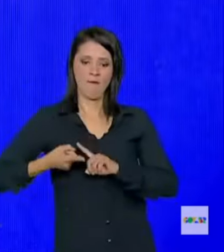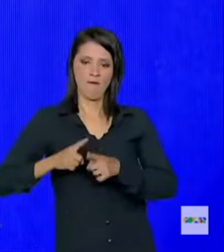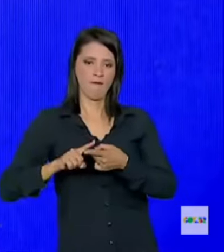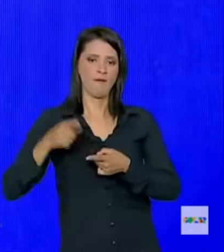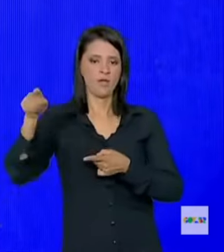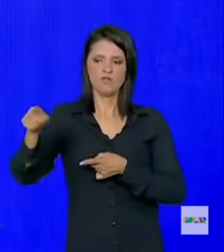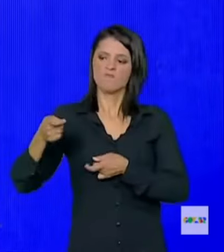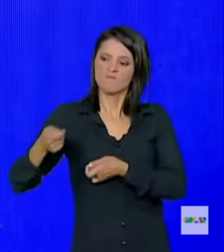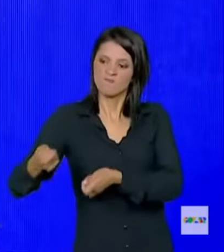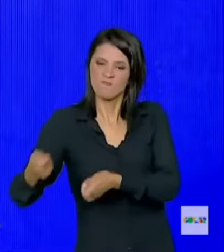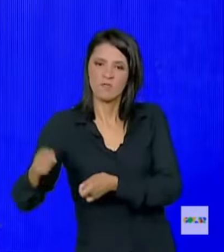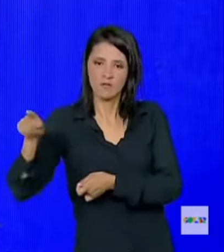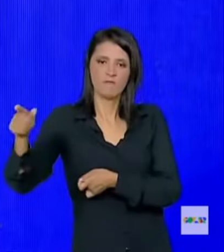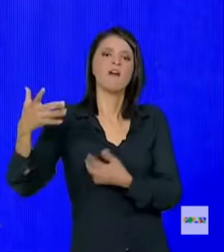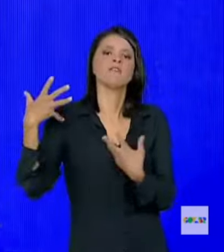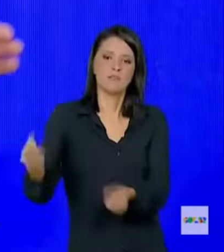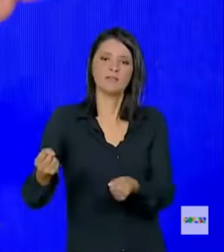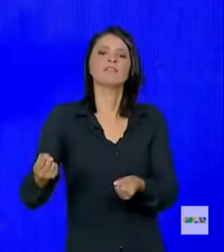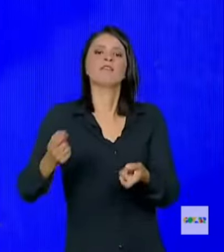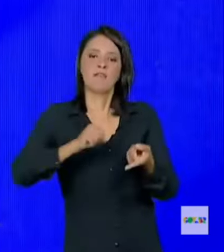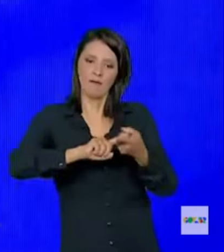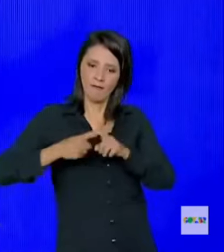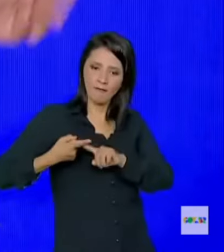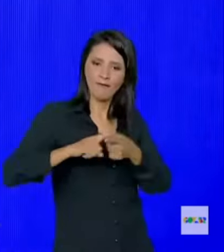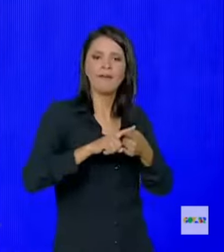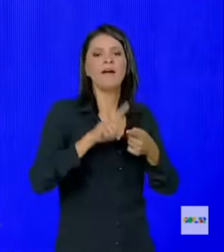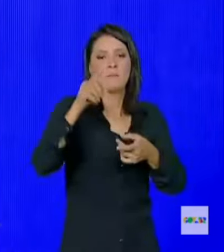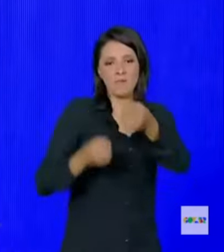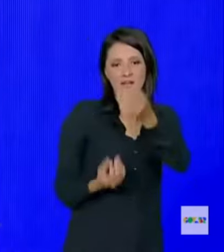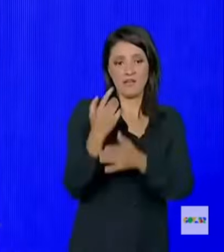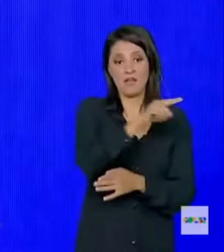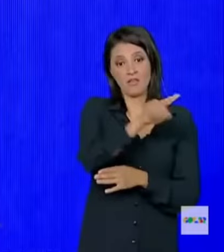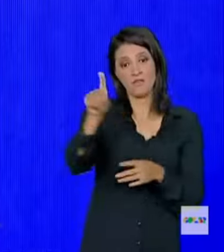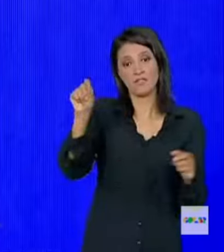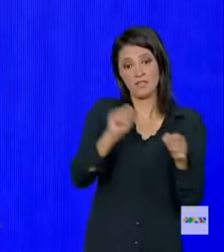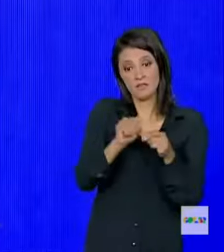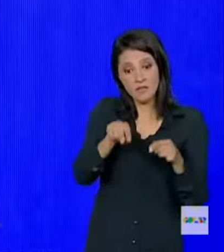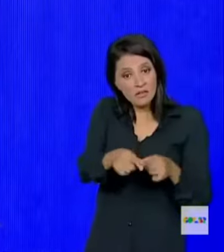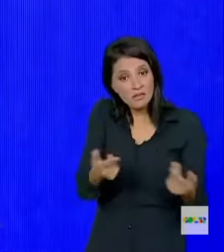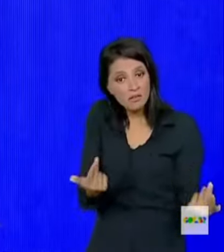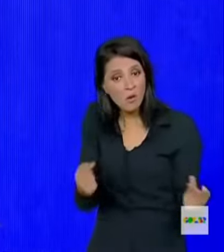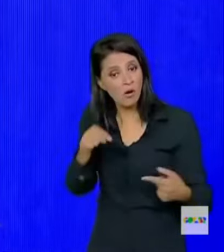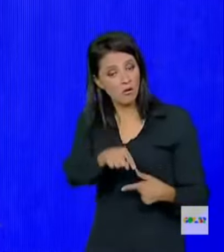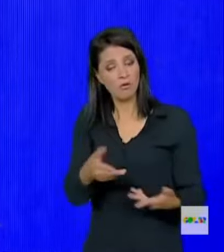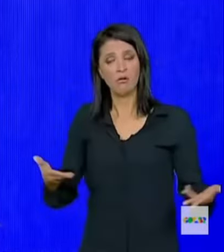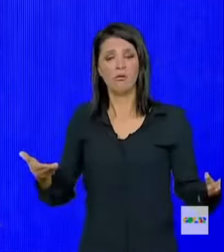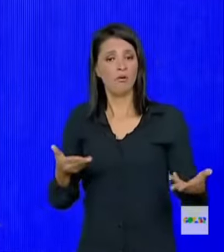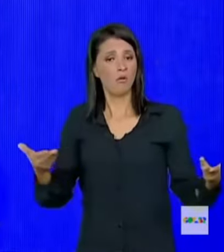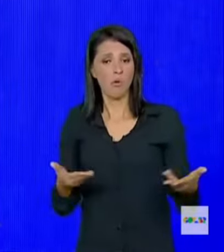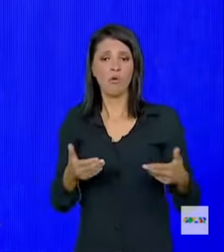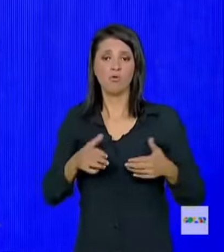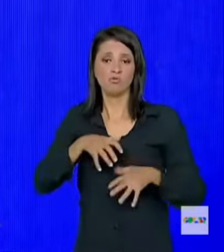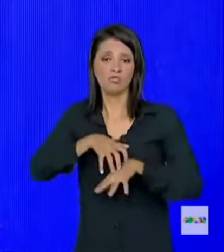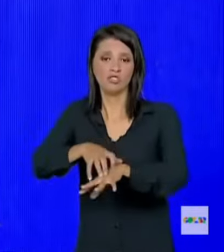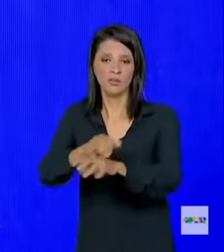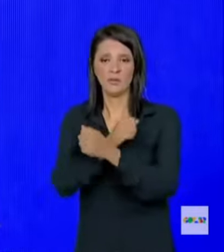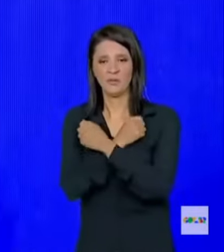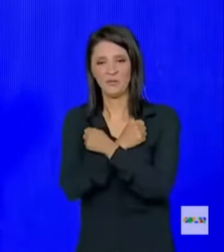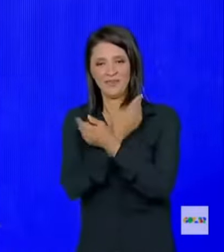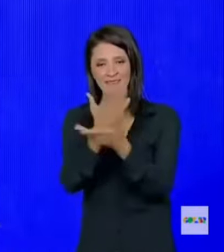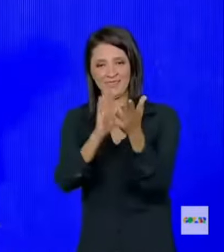que o iFood vai ter que negociar para fazer aquilo que vocês fizeram junto ao transporte. Um